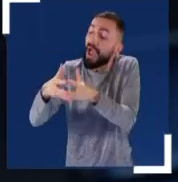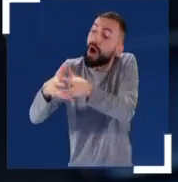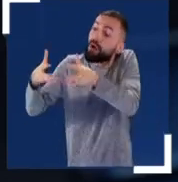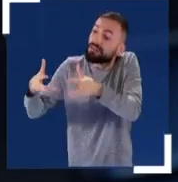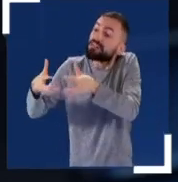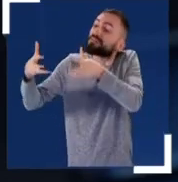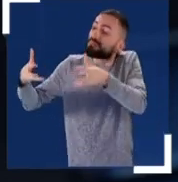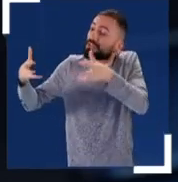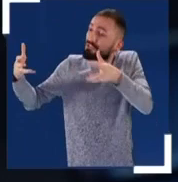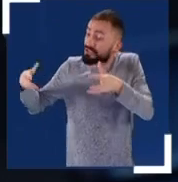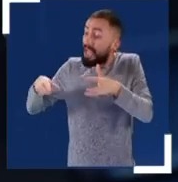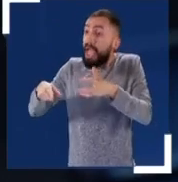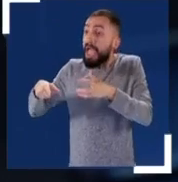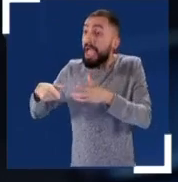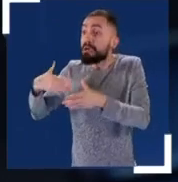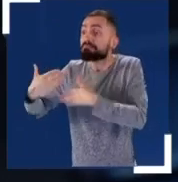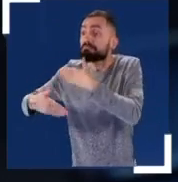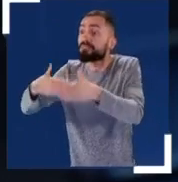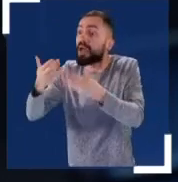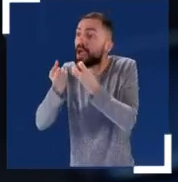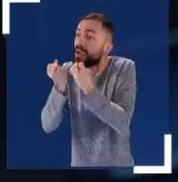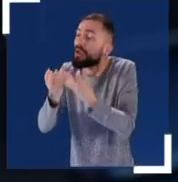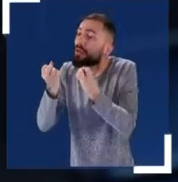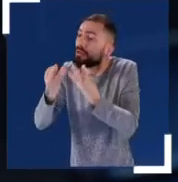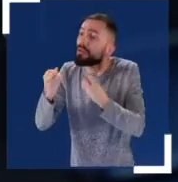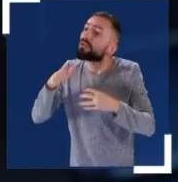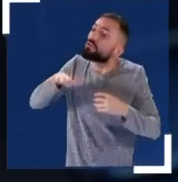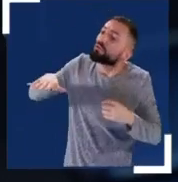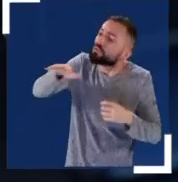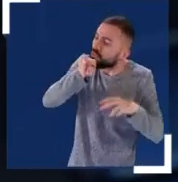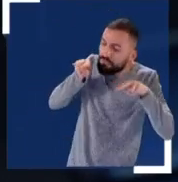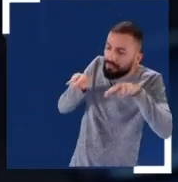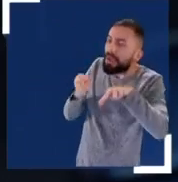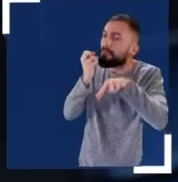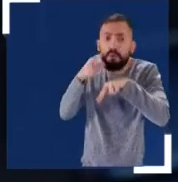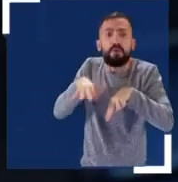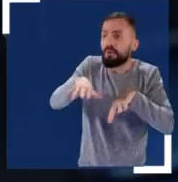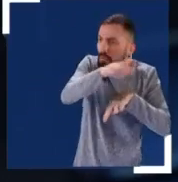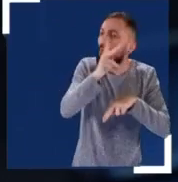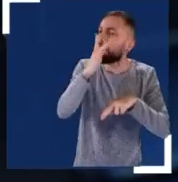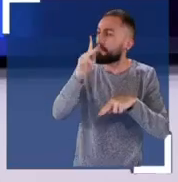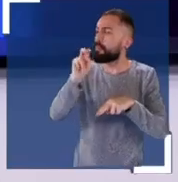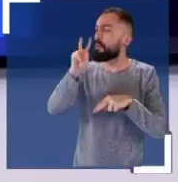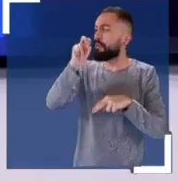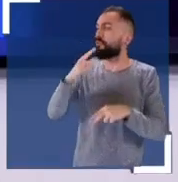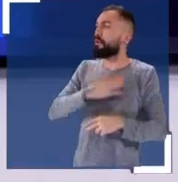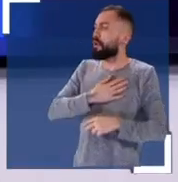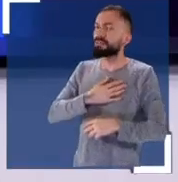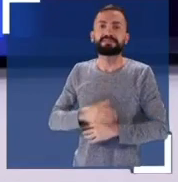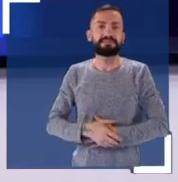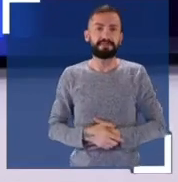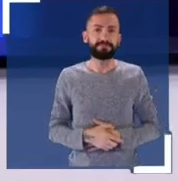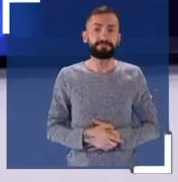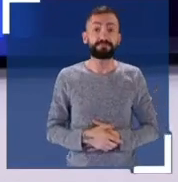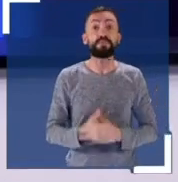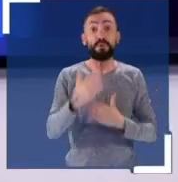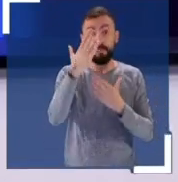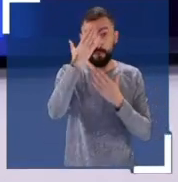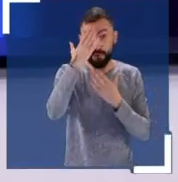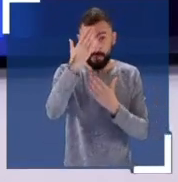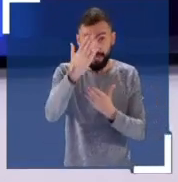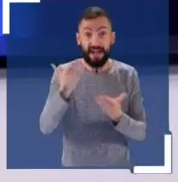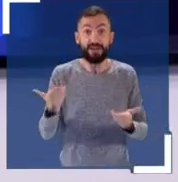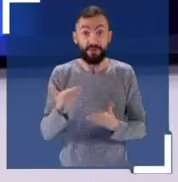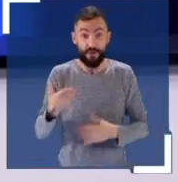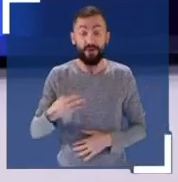bem sucedido naquilo que se propõe e bem percebido e bem avaliado pela população. Muito obrigado. Vamos então agora à